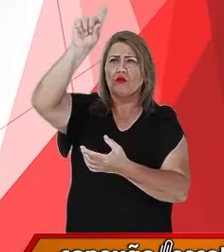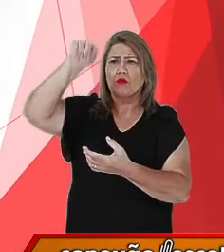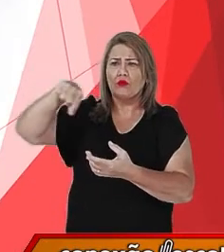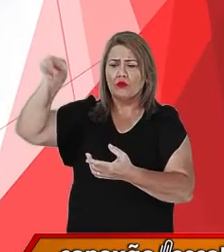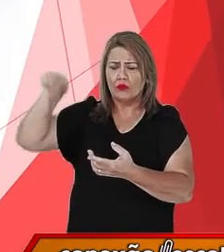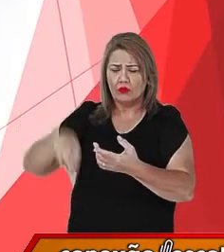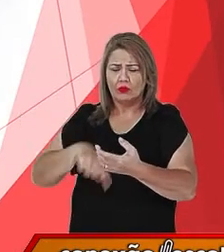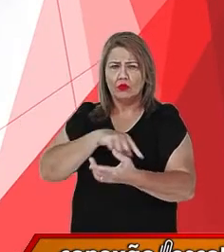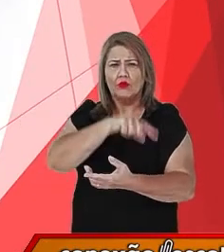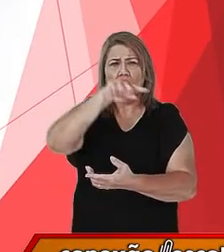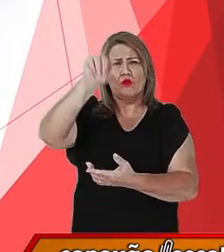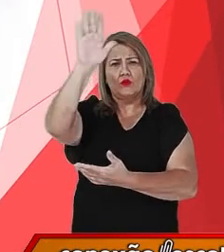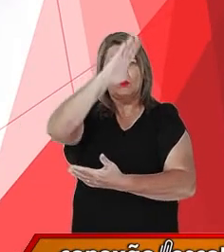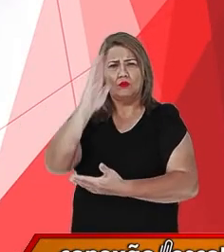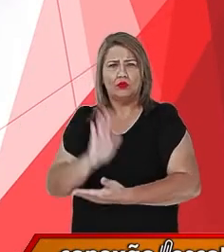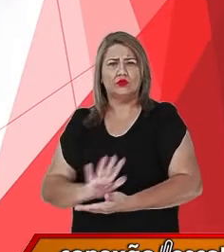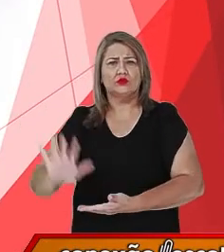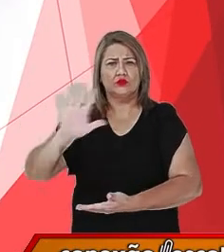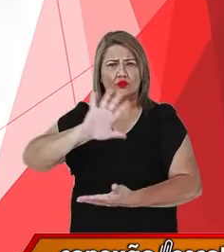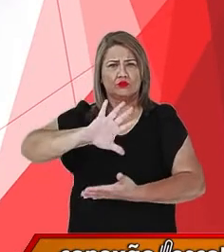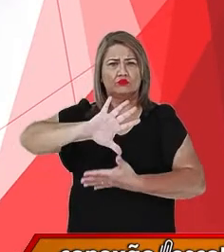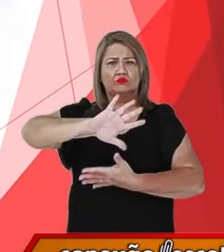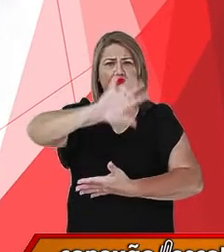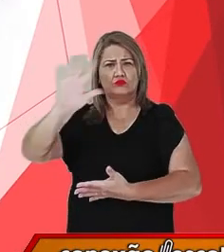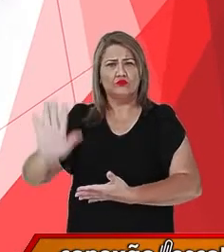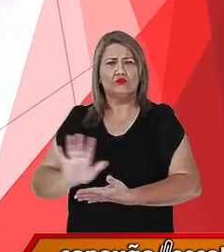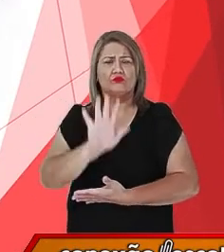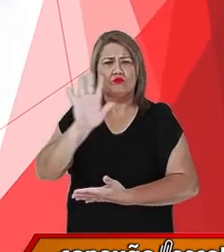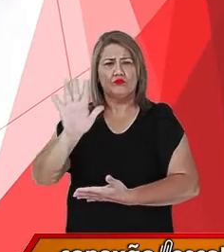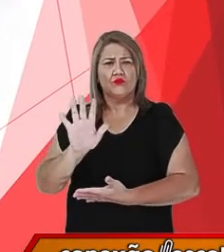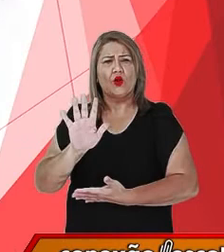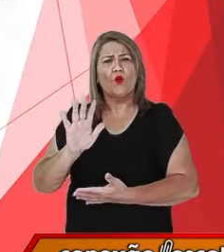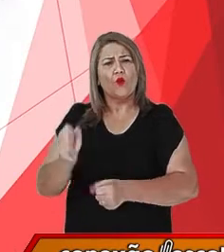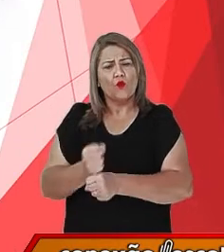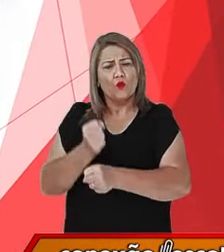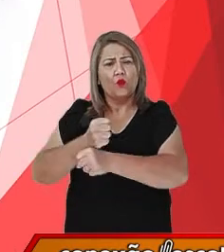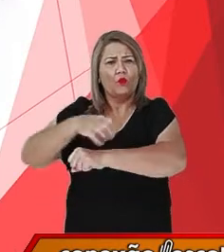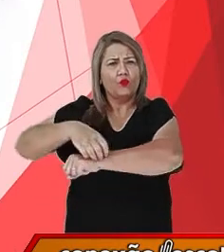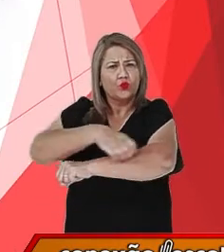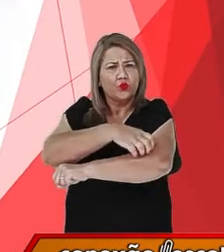para isso, nós temos aí a construção de diversas